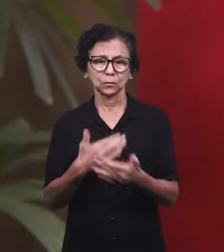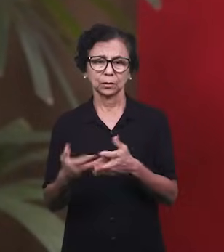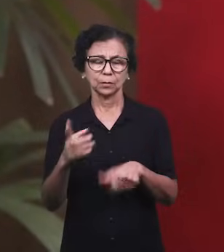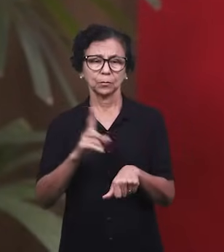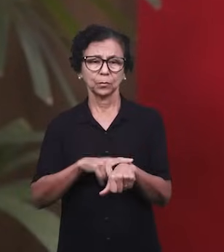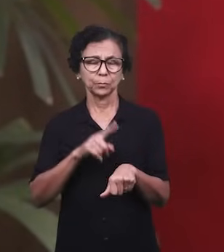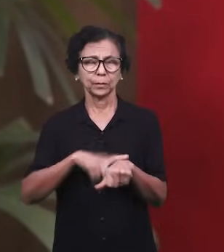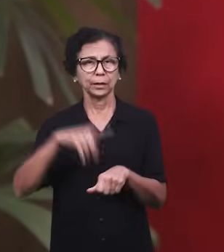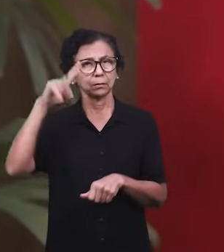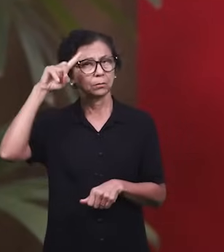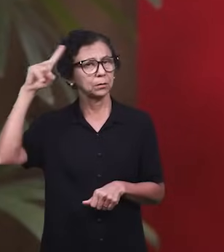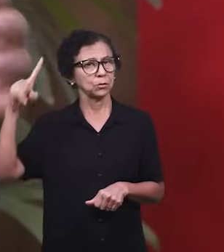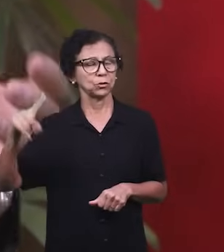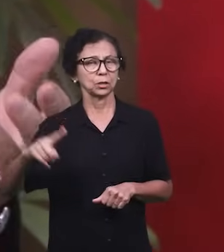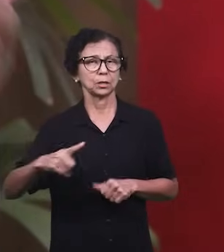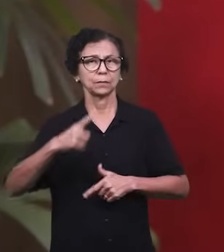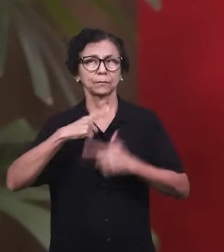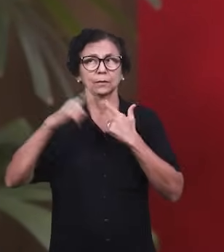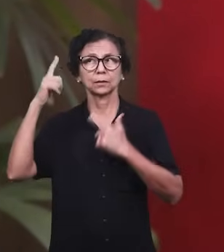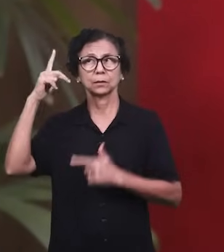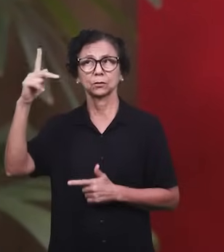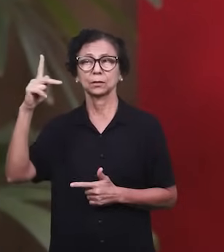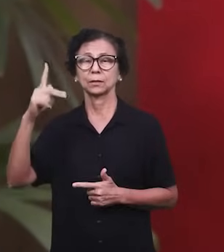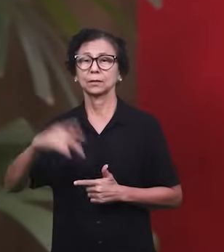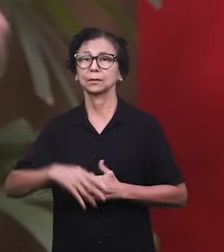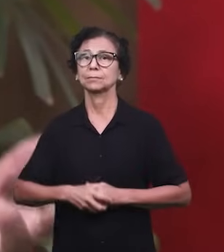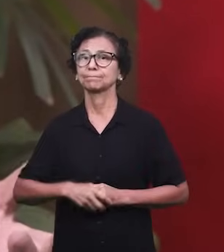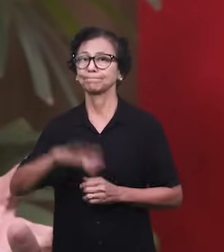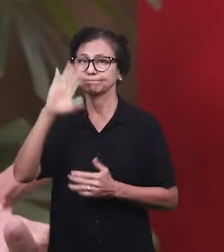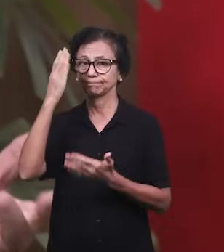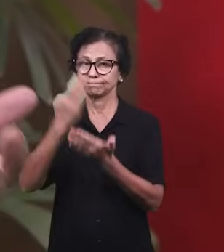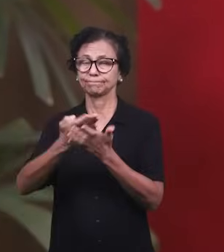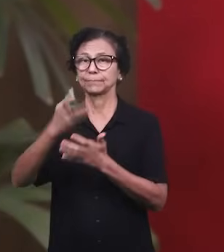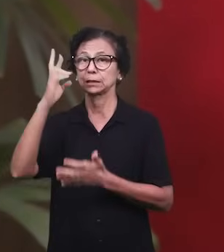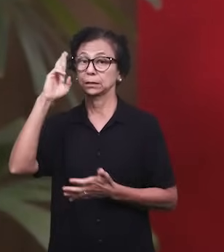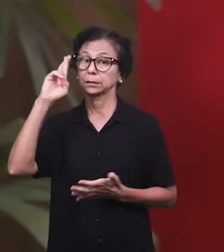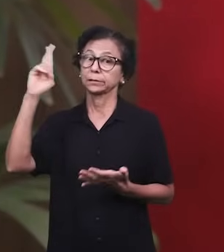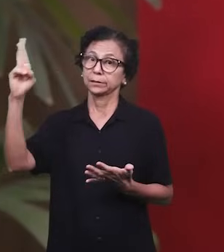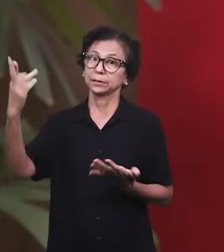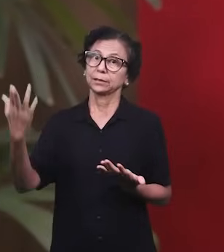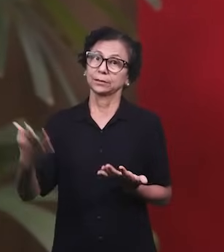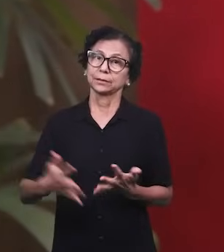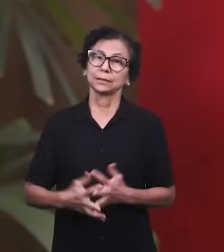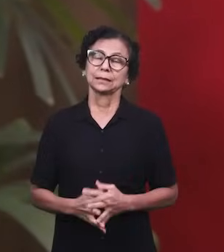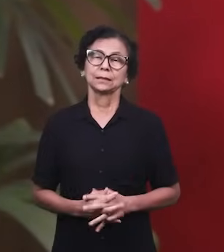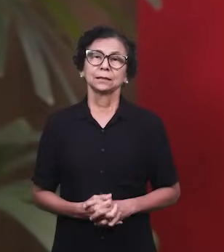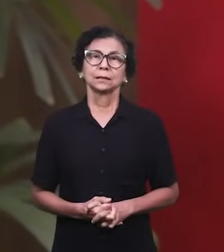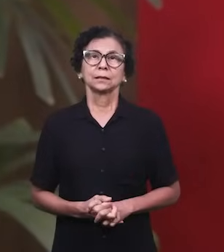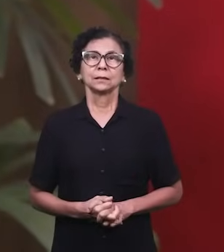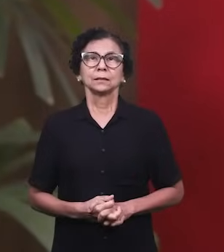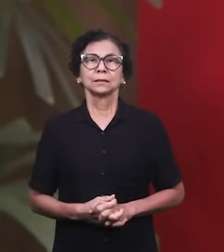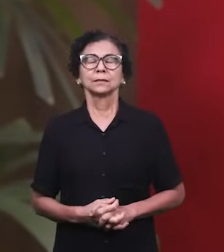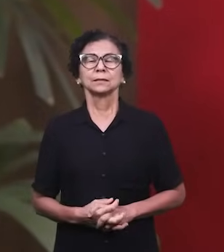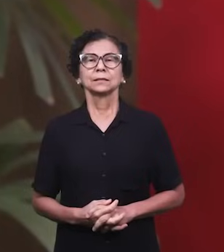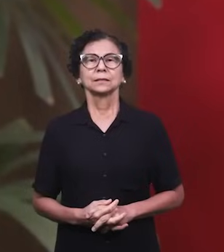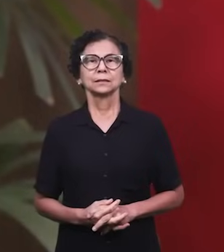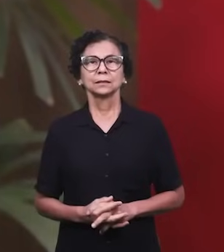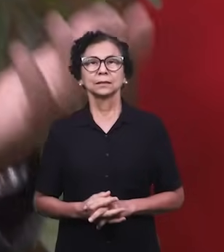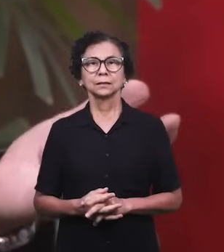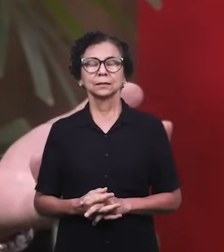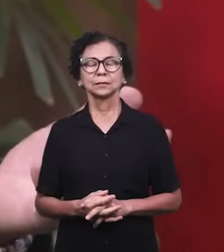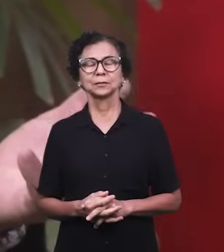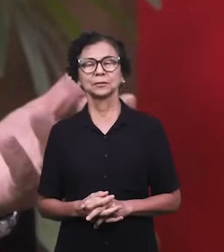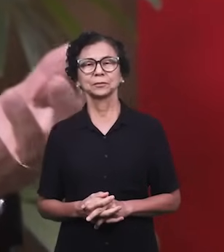Senhor vai fazer a vontade dEle. Mas a nossa esperança é no Senhor. Então, por causa disso, né, o milagre da